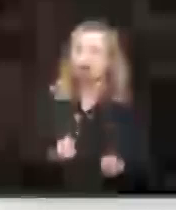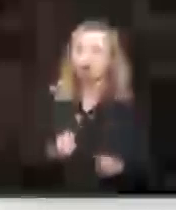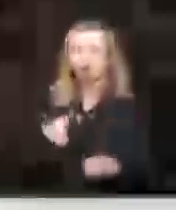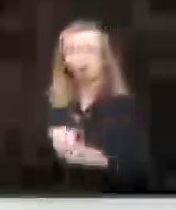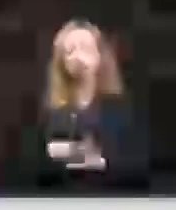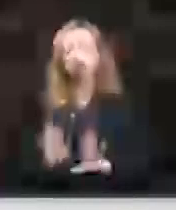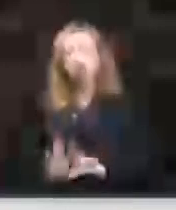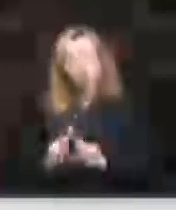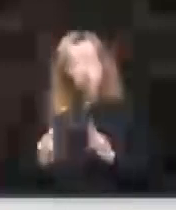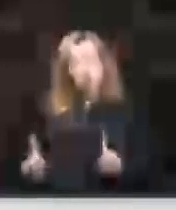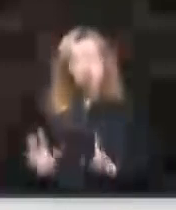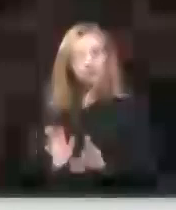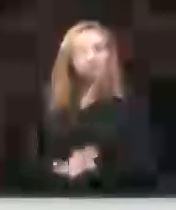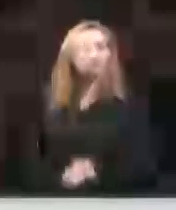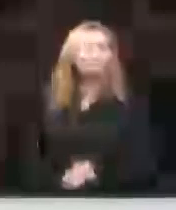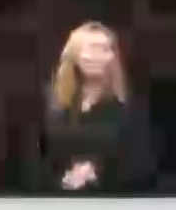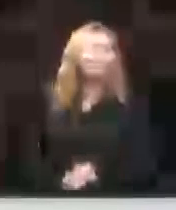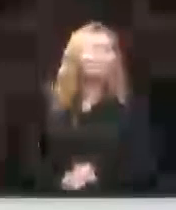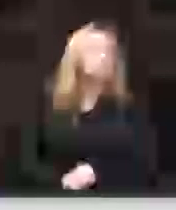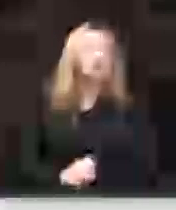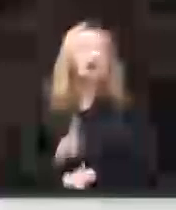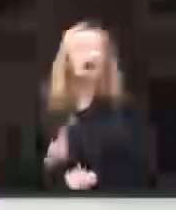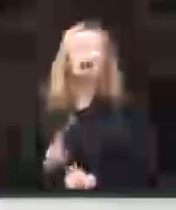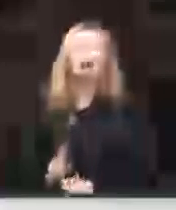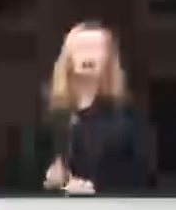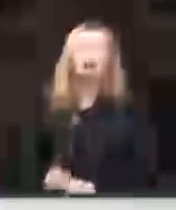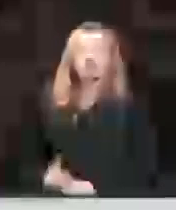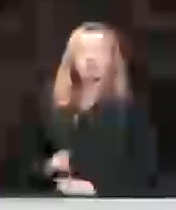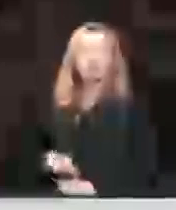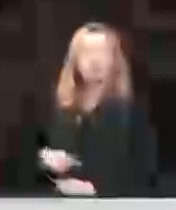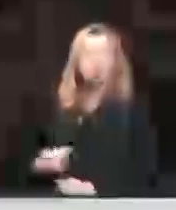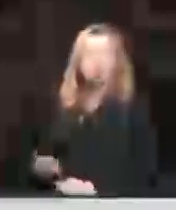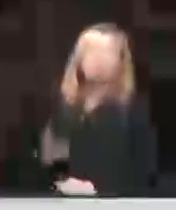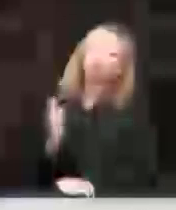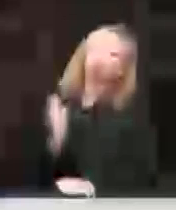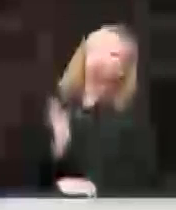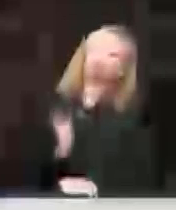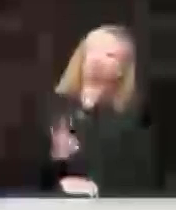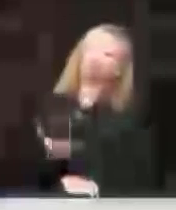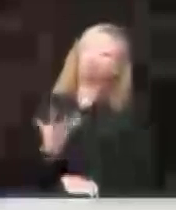discordam, obviamente, estarão numa posição contrária.